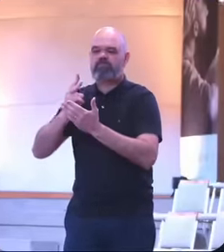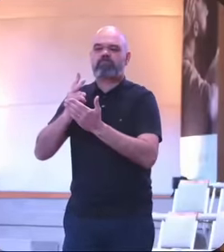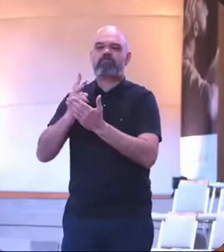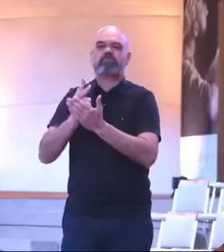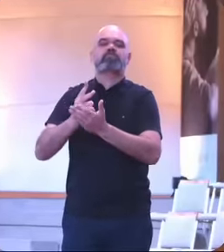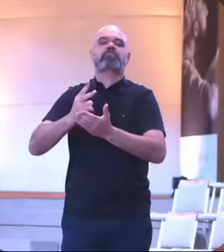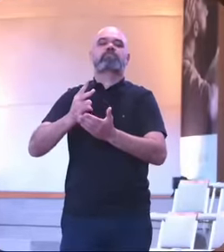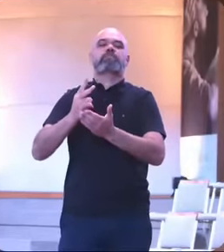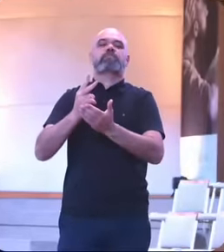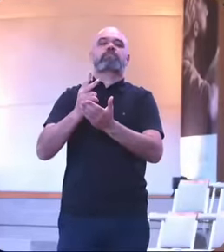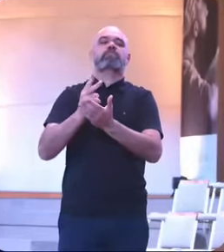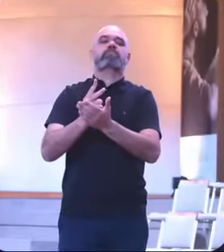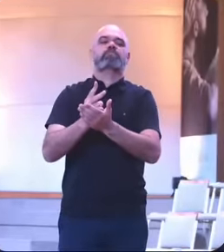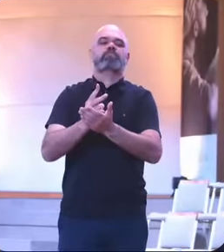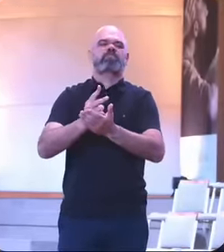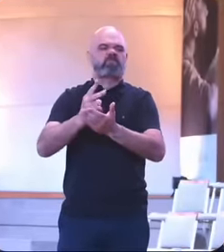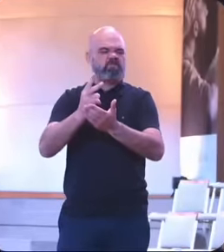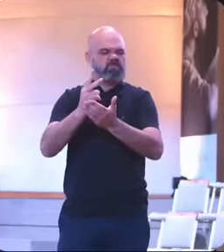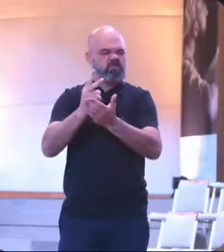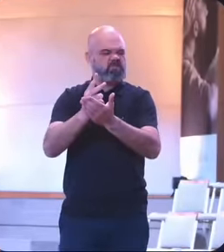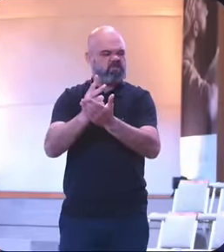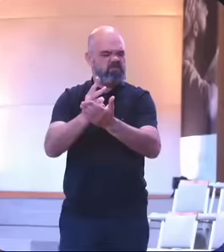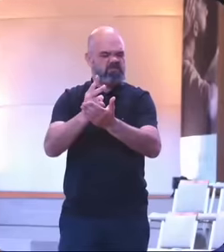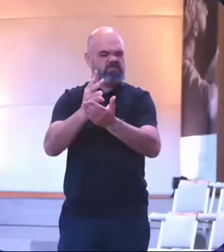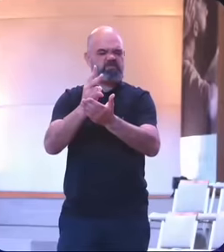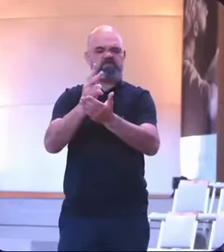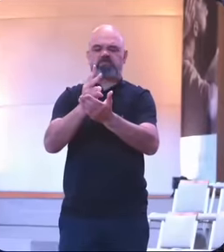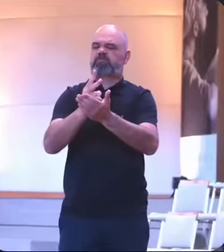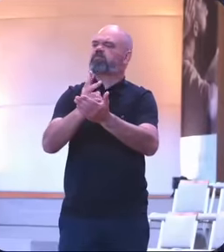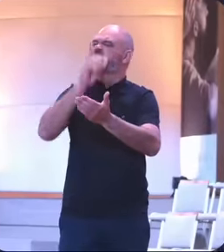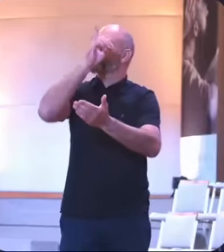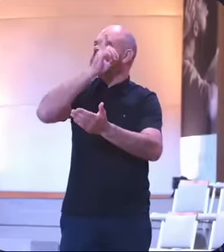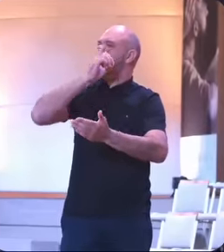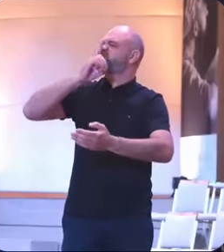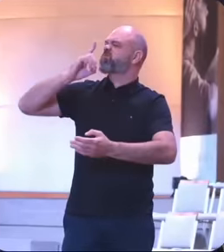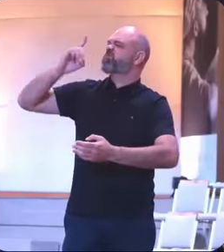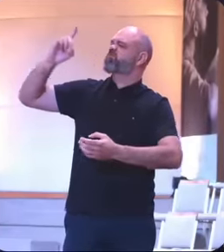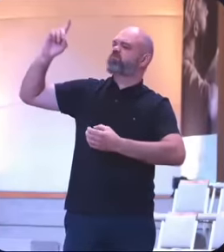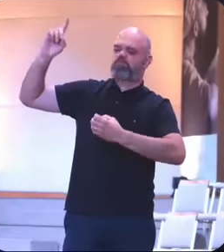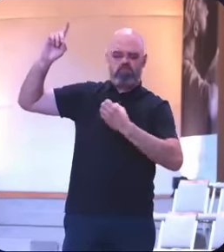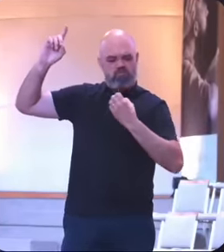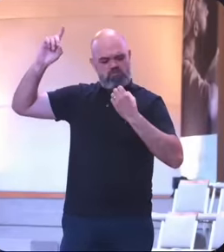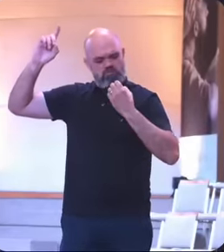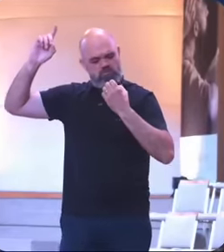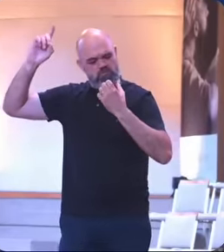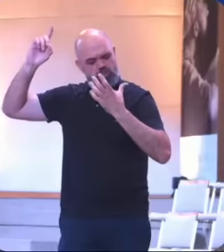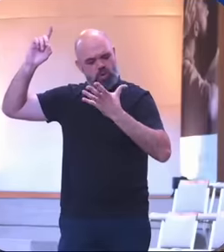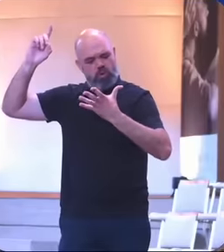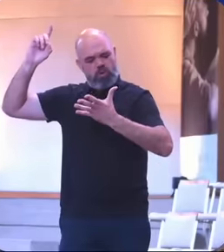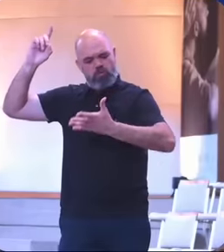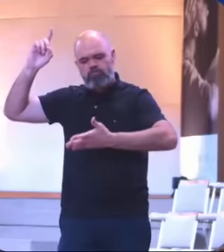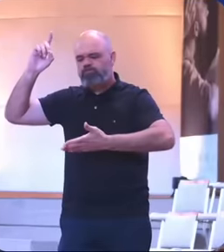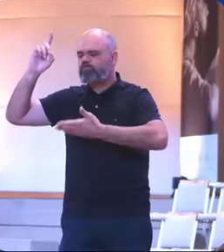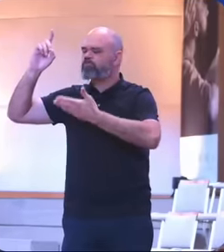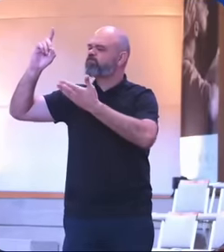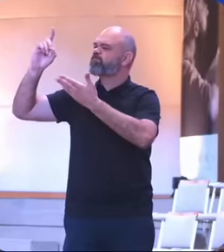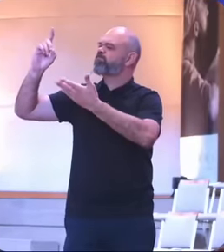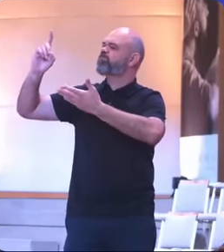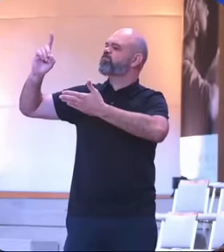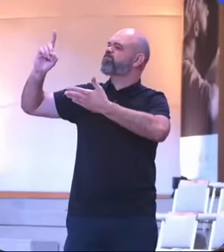tempo. Eu sei que és fiel. Em todo tempo tu és tão